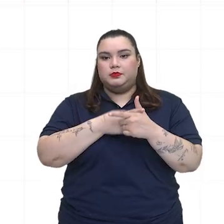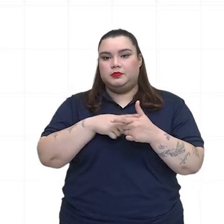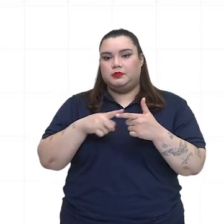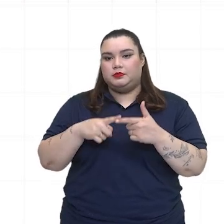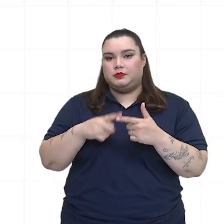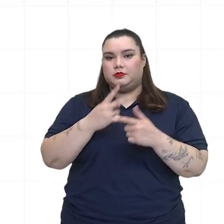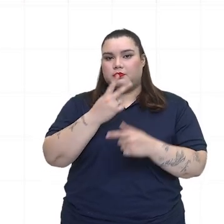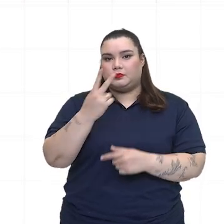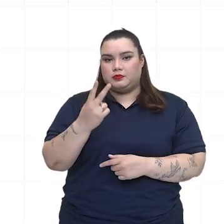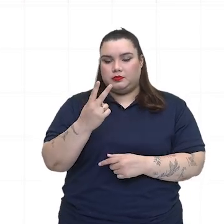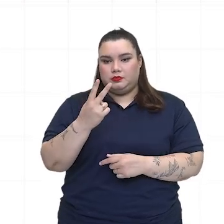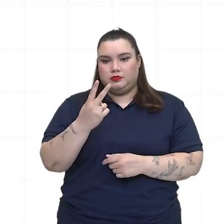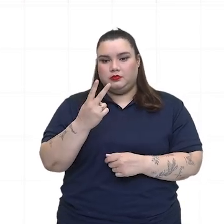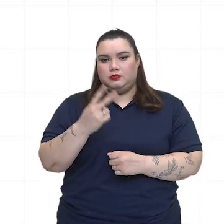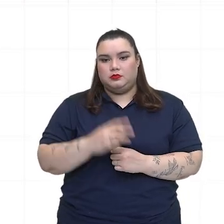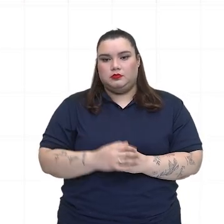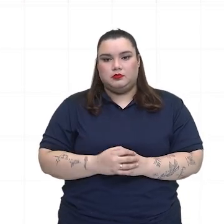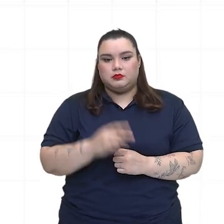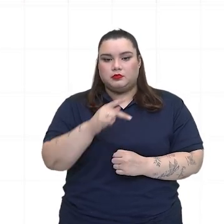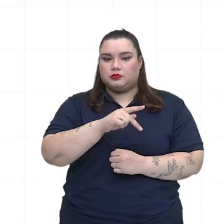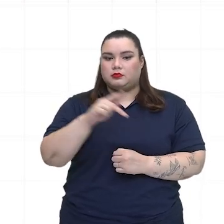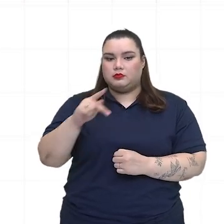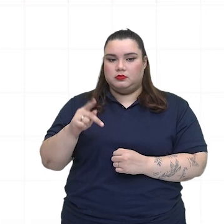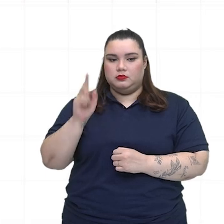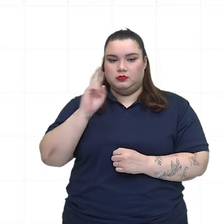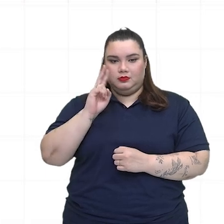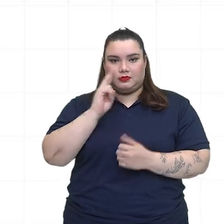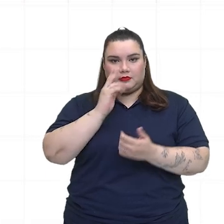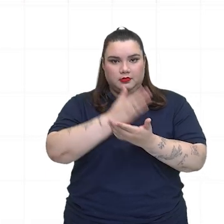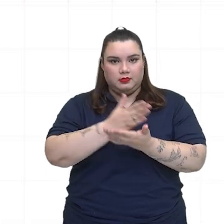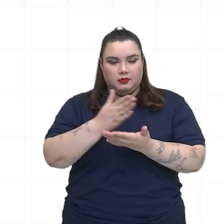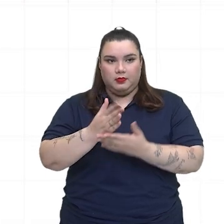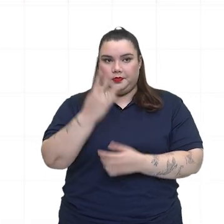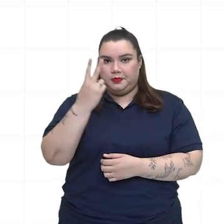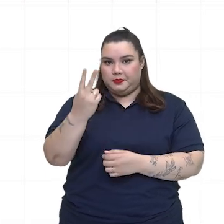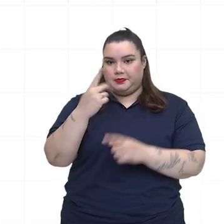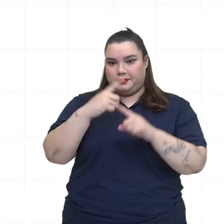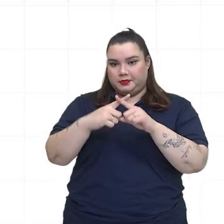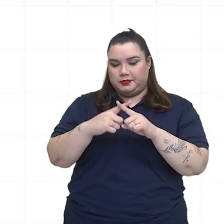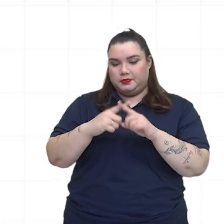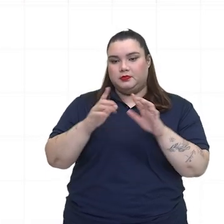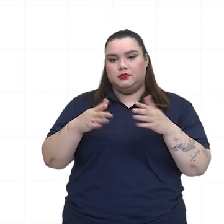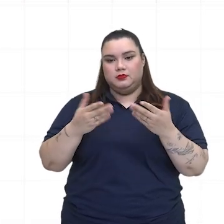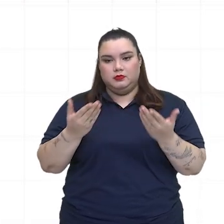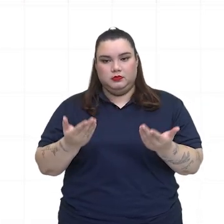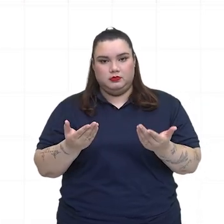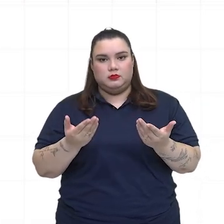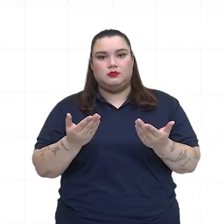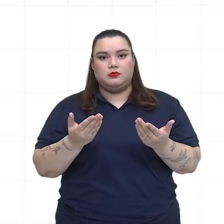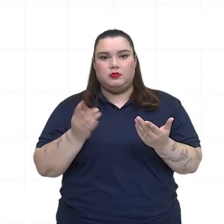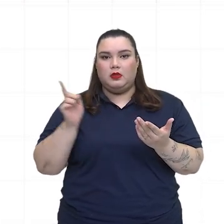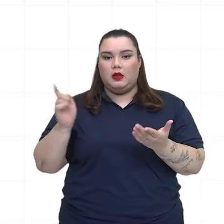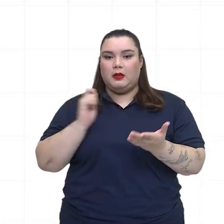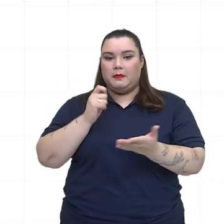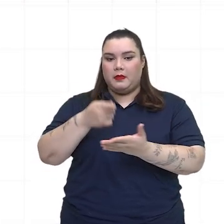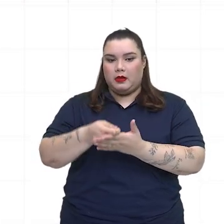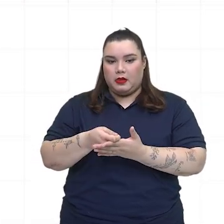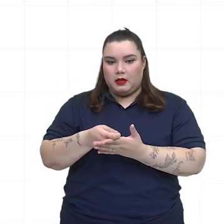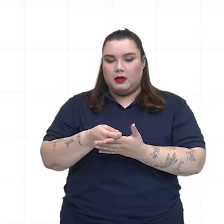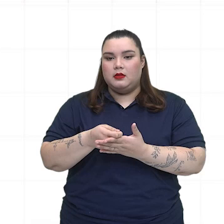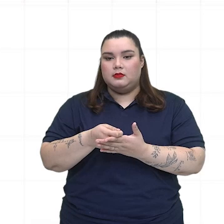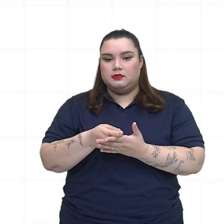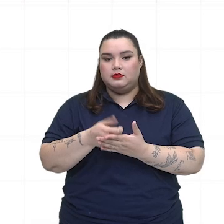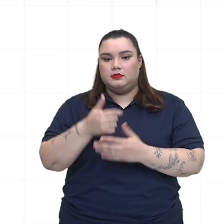76,50 dividido por 2. O professor Paulo não parcelou em 2 vezes? Então, ao invés de pagar